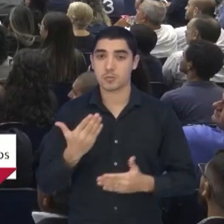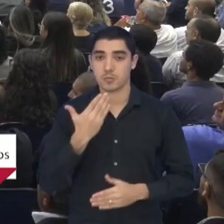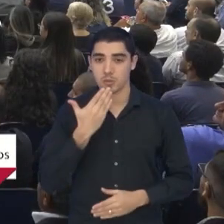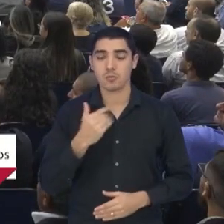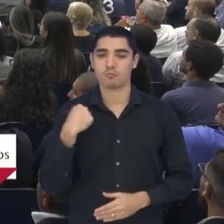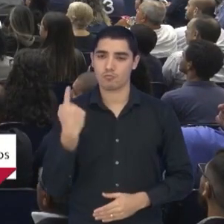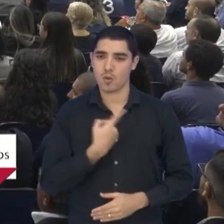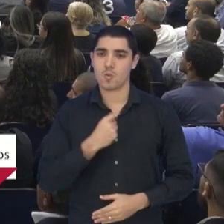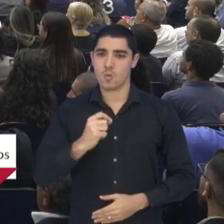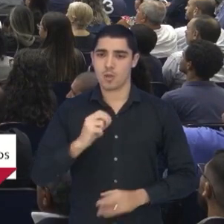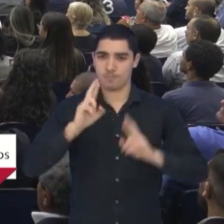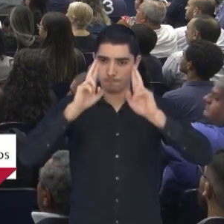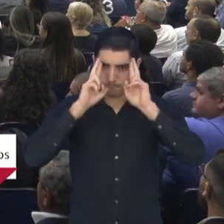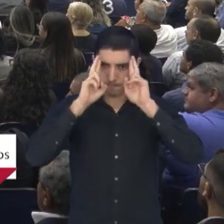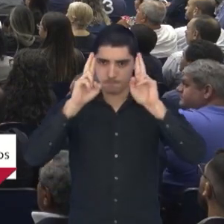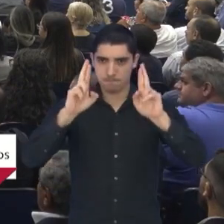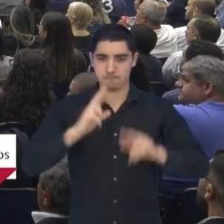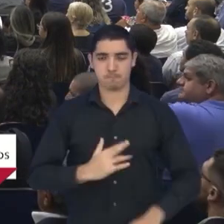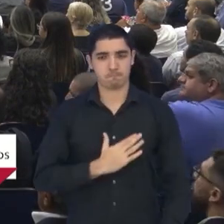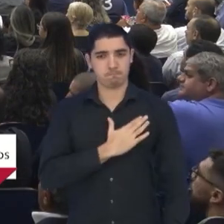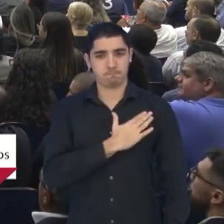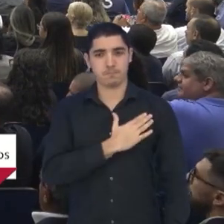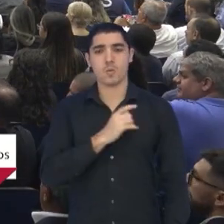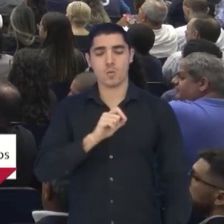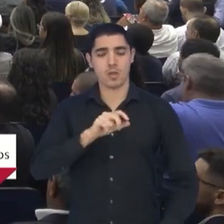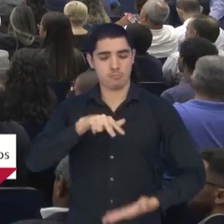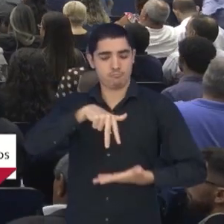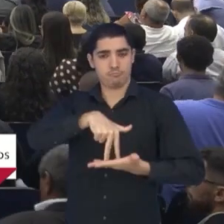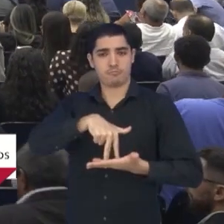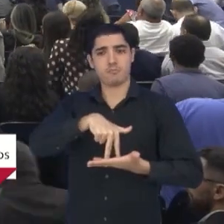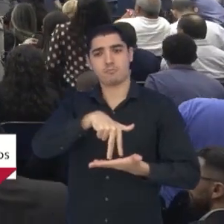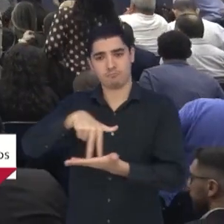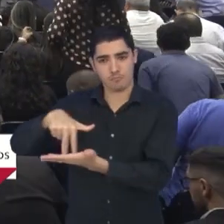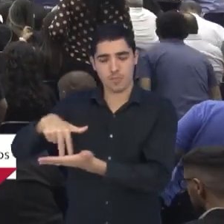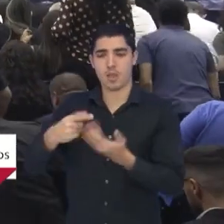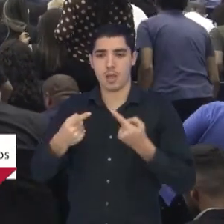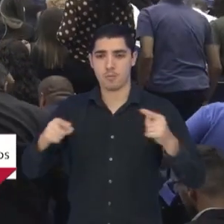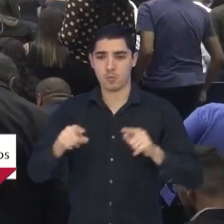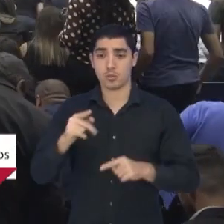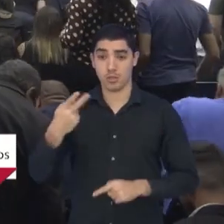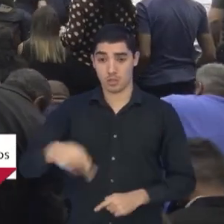respeitosamente acompanharmos a execução do Hino Nacional Brasileiro